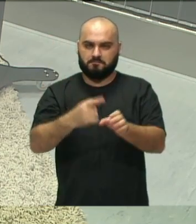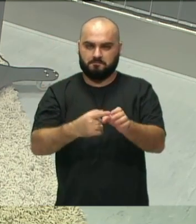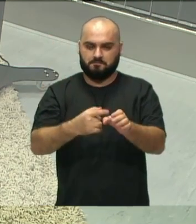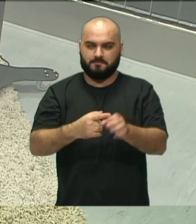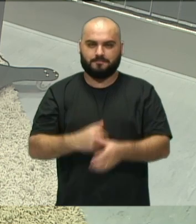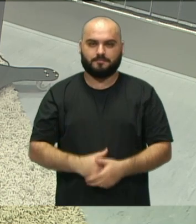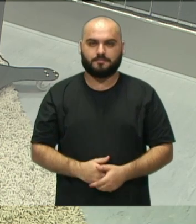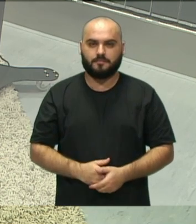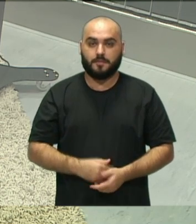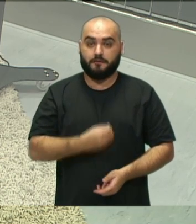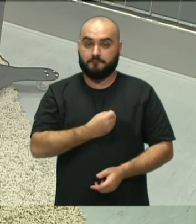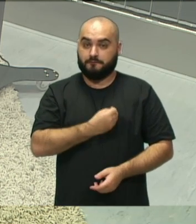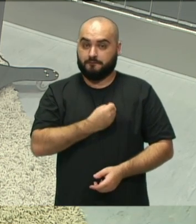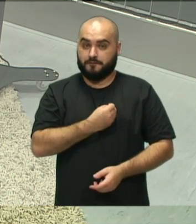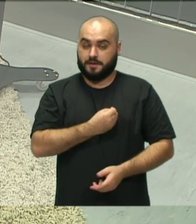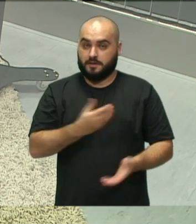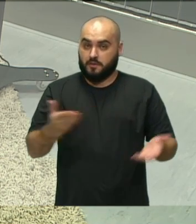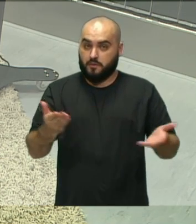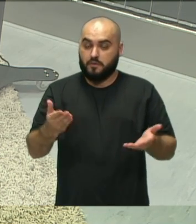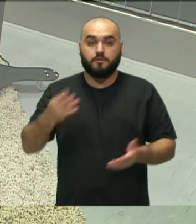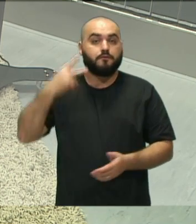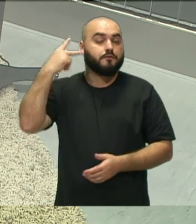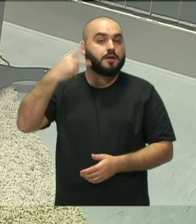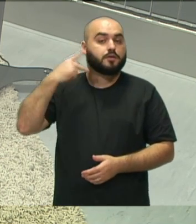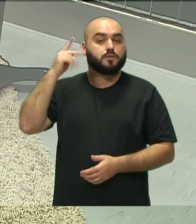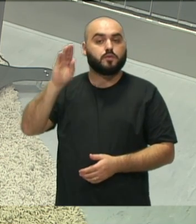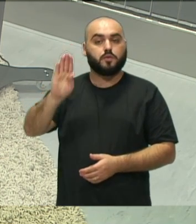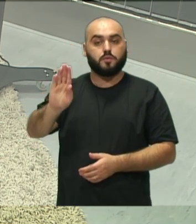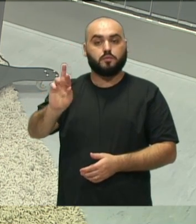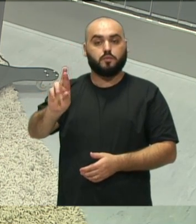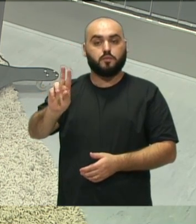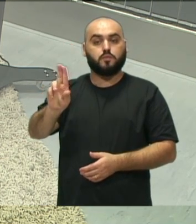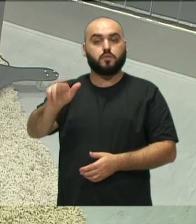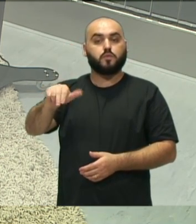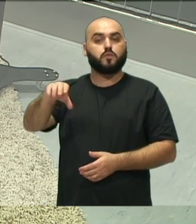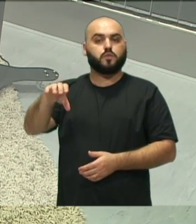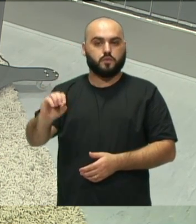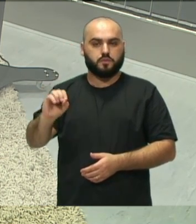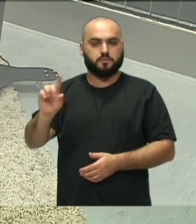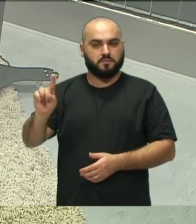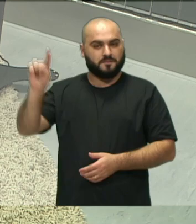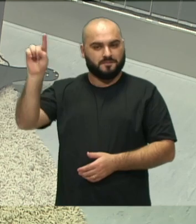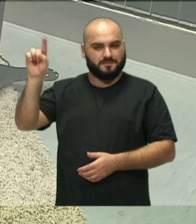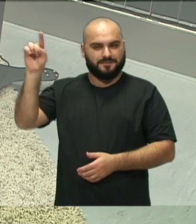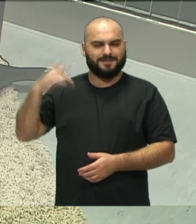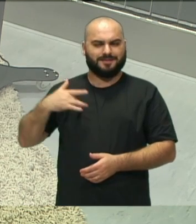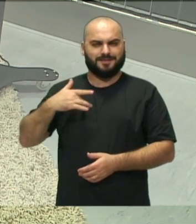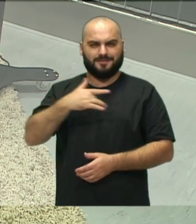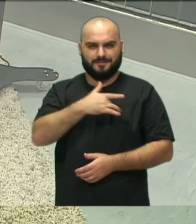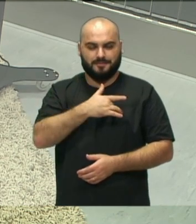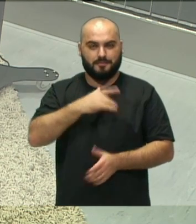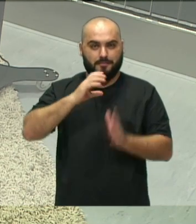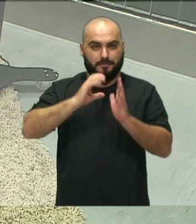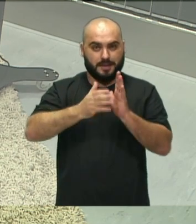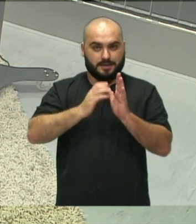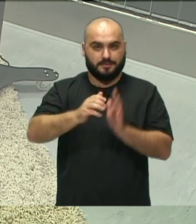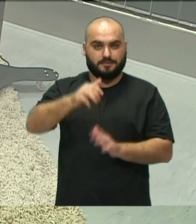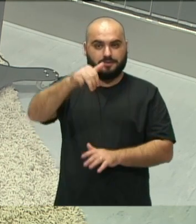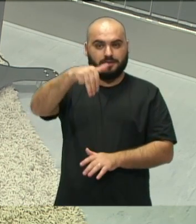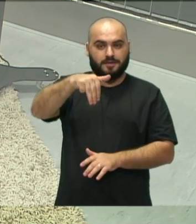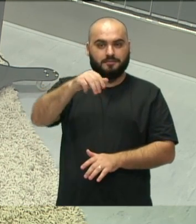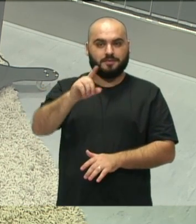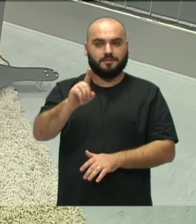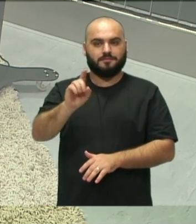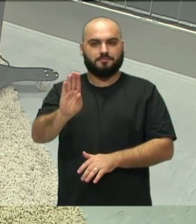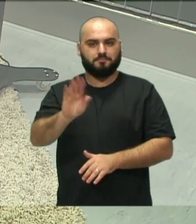hoje participa conosco o vereador Bruno Alfredo Laureano, o Bruno da Saúde, do MDB.